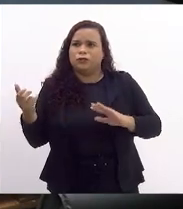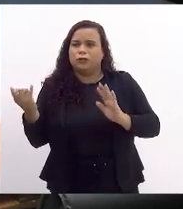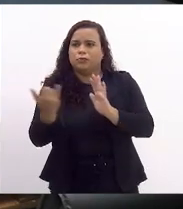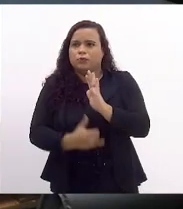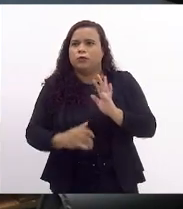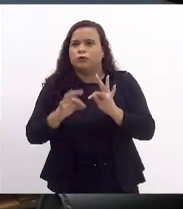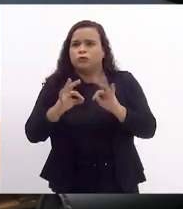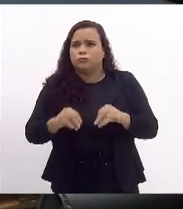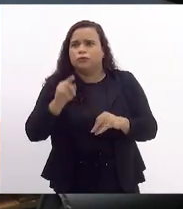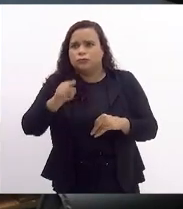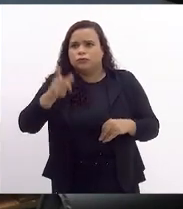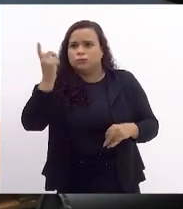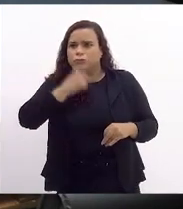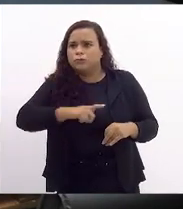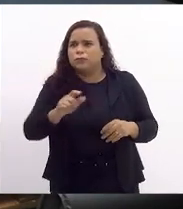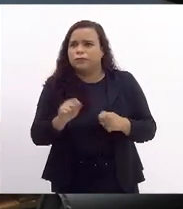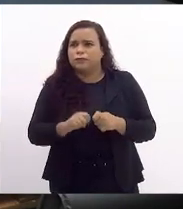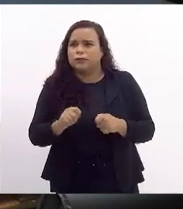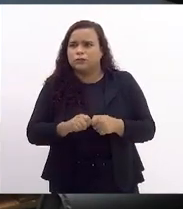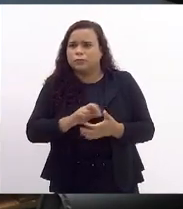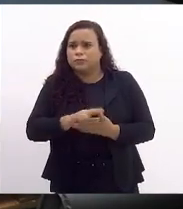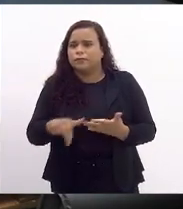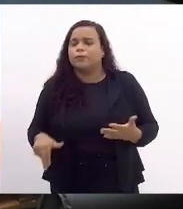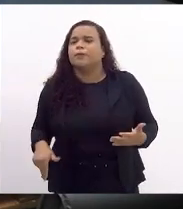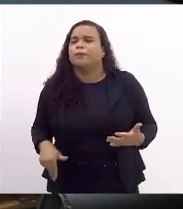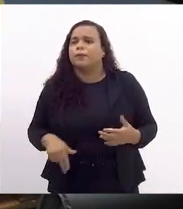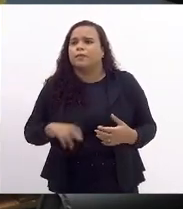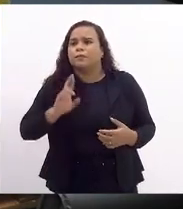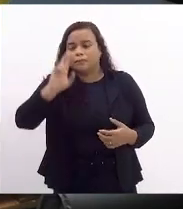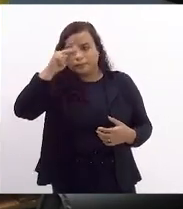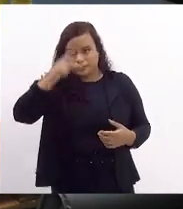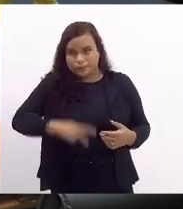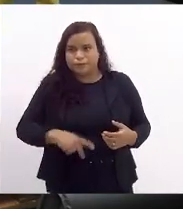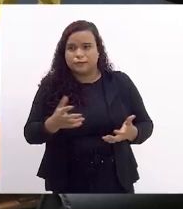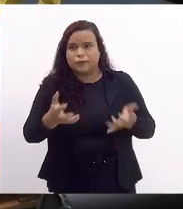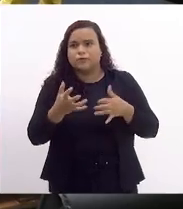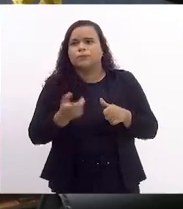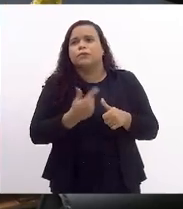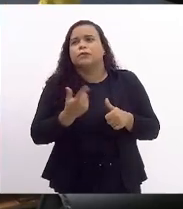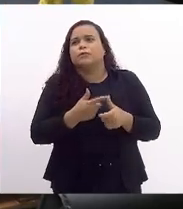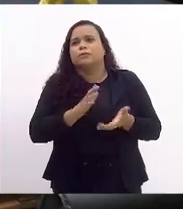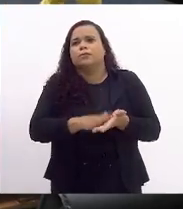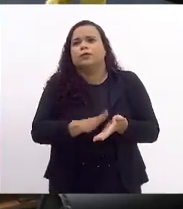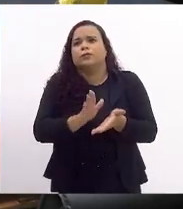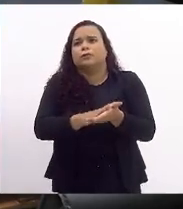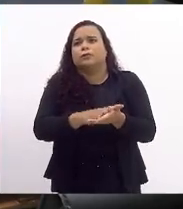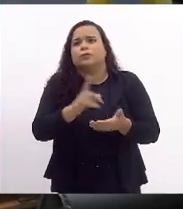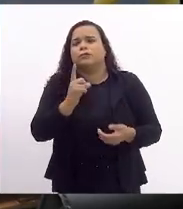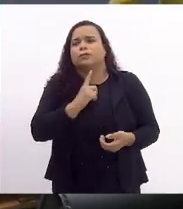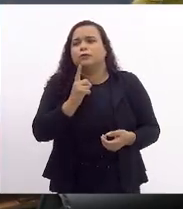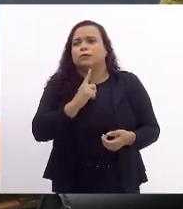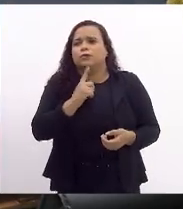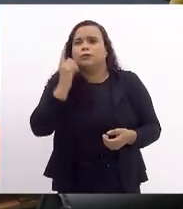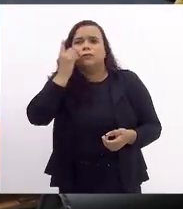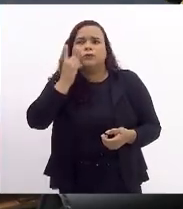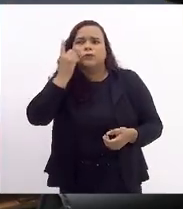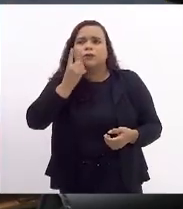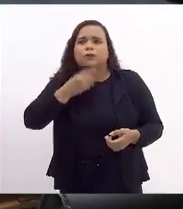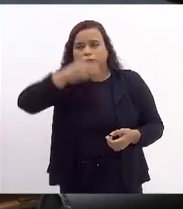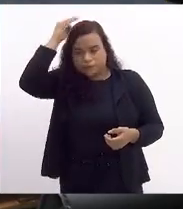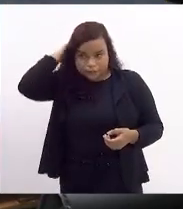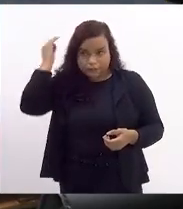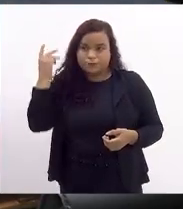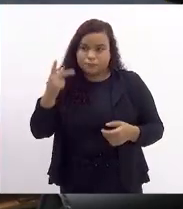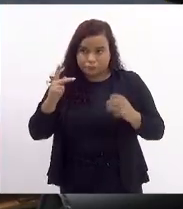vossa excelência tem que fazer seu presidente quero que meu lugar parabenizar o deputado Márcio Pacheco